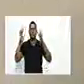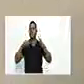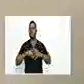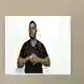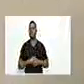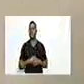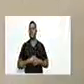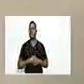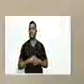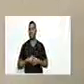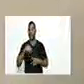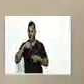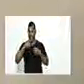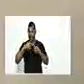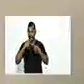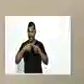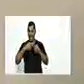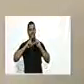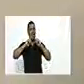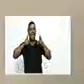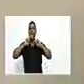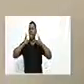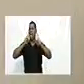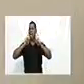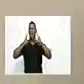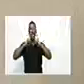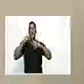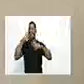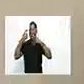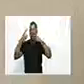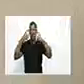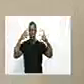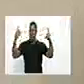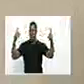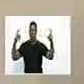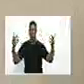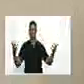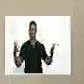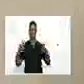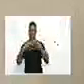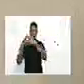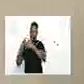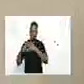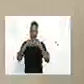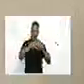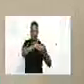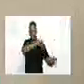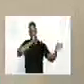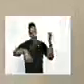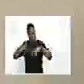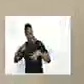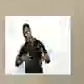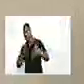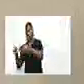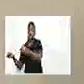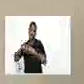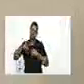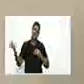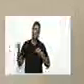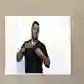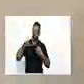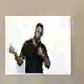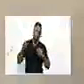foi a cidade todo mundo reclamou porque tinha lixo e não dava conta caminhão vinha tirava caminhão vinha tirava e não foi dando